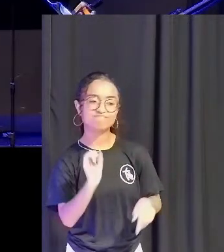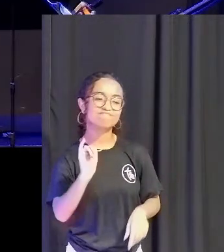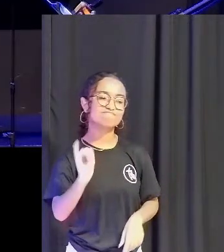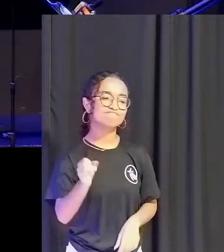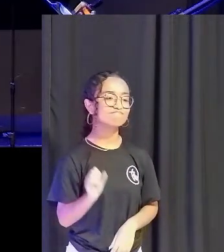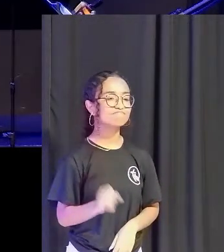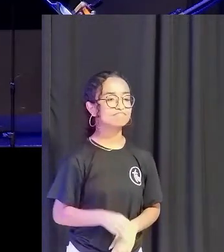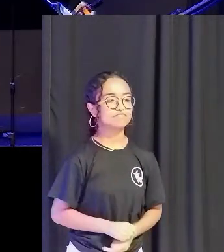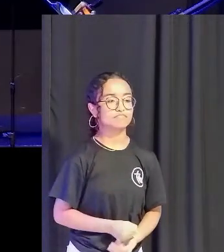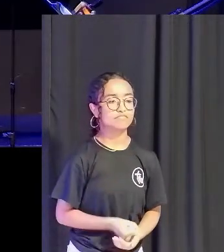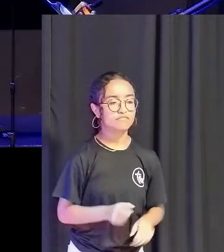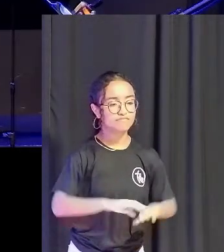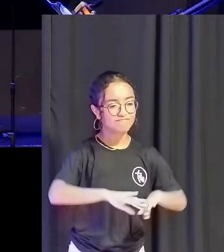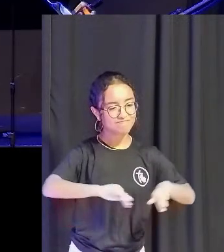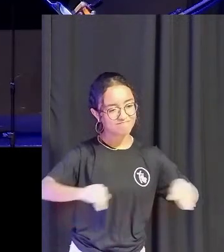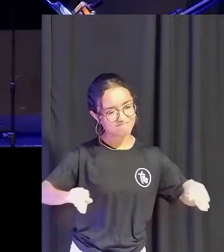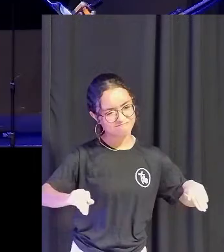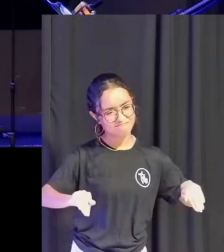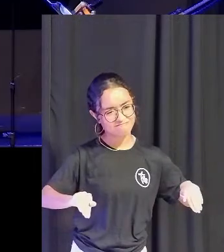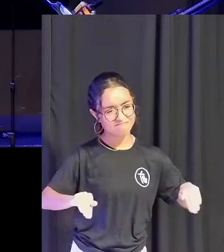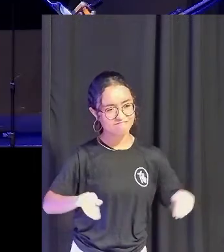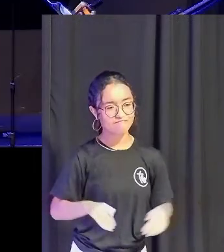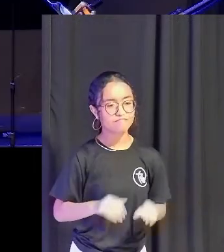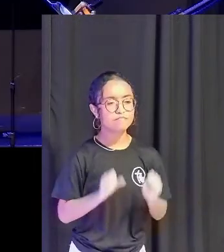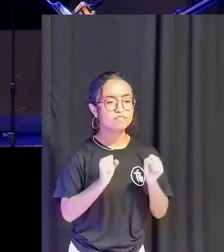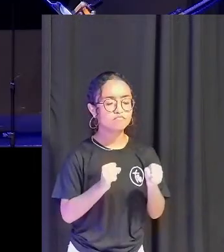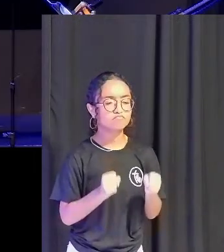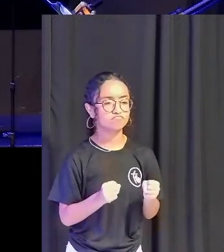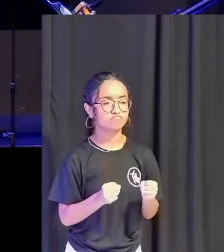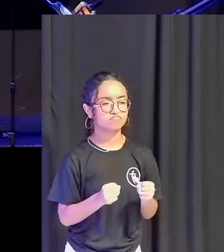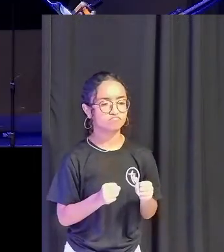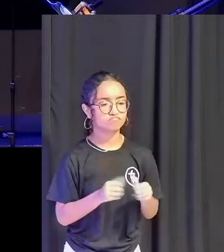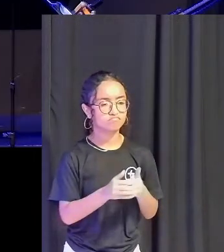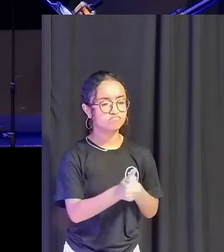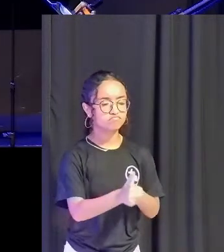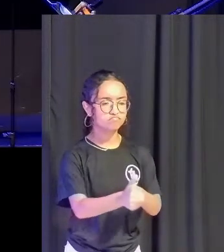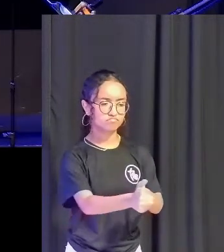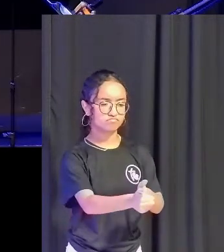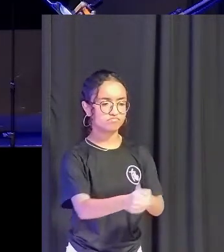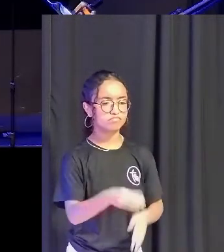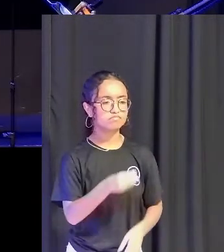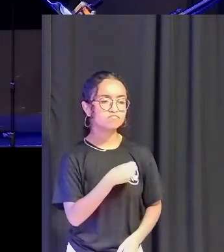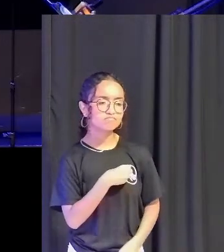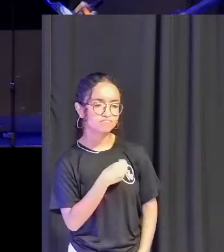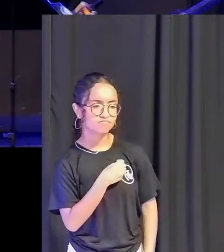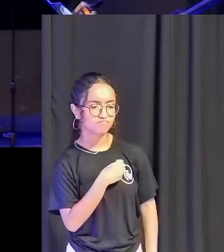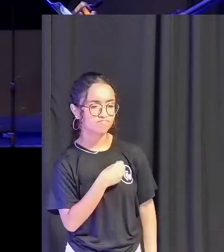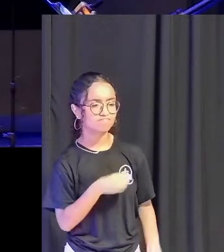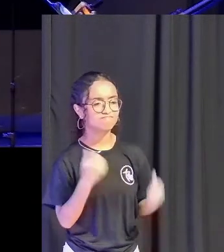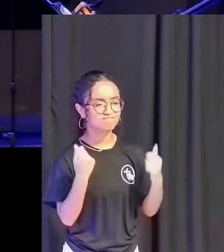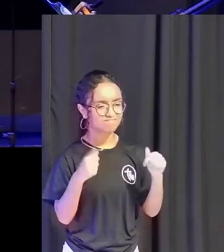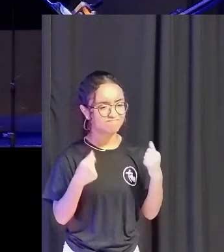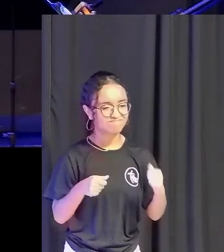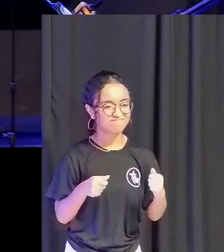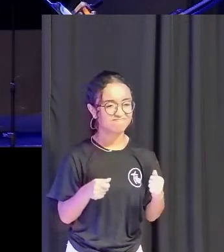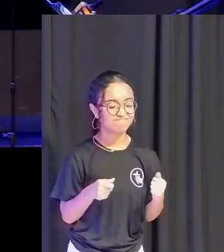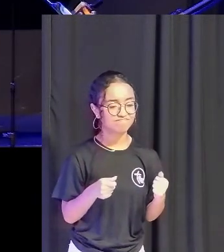saída, pode nos levar ao pecado. Reconheça suas próprias